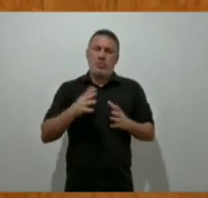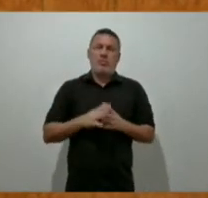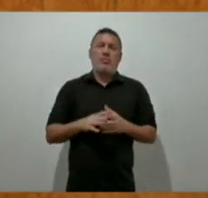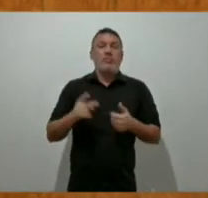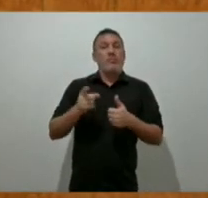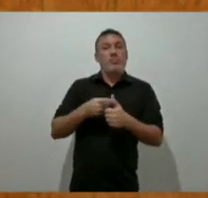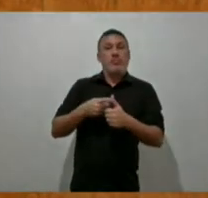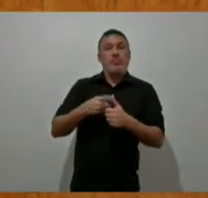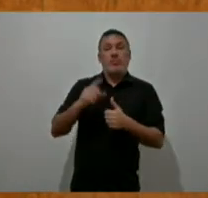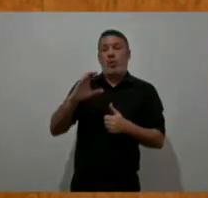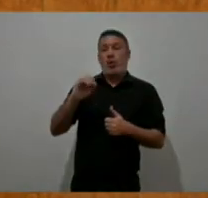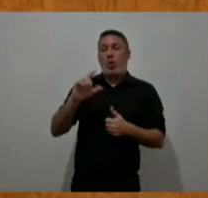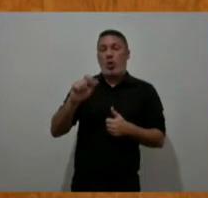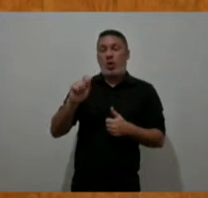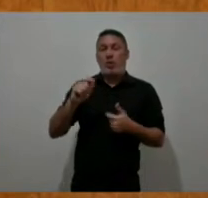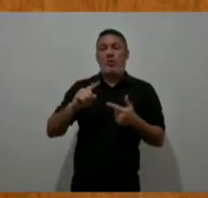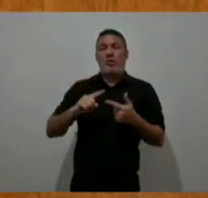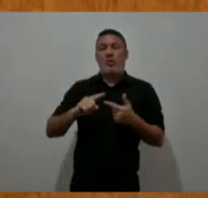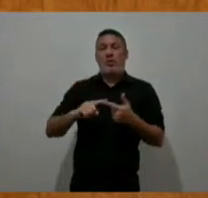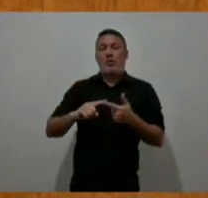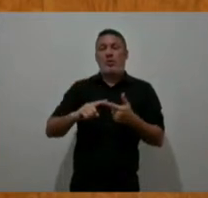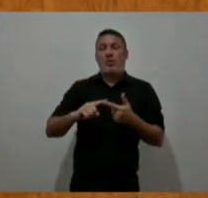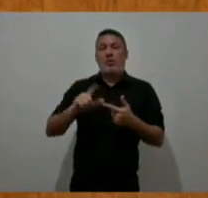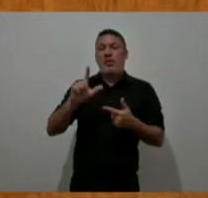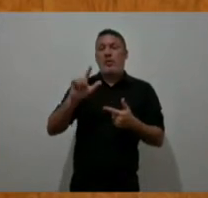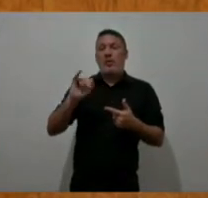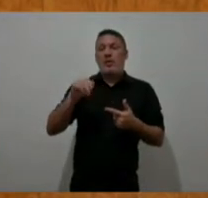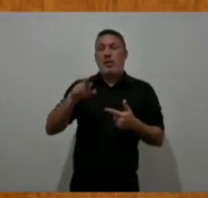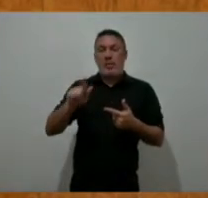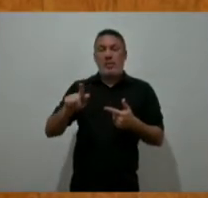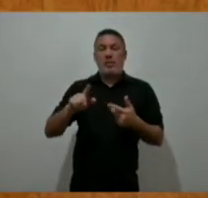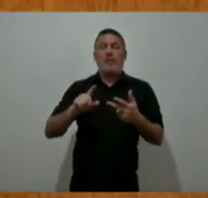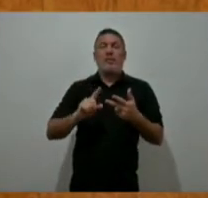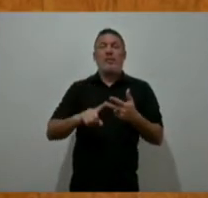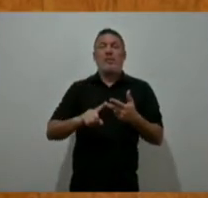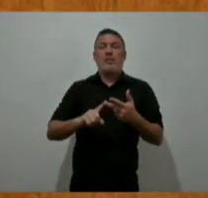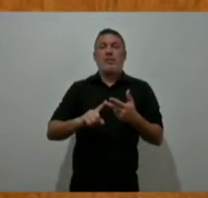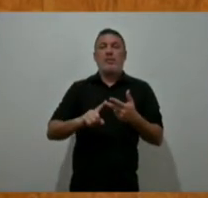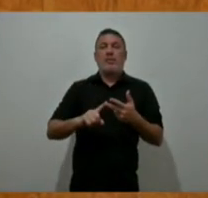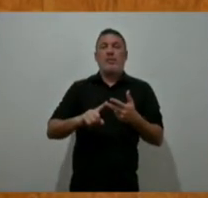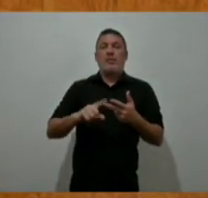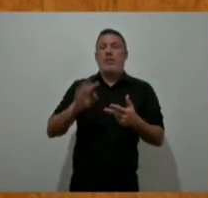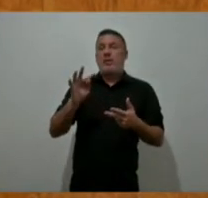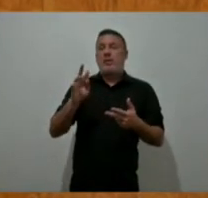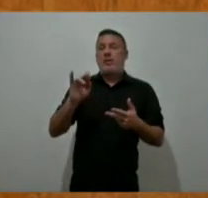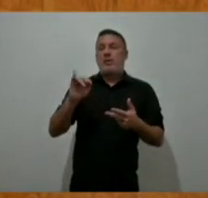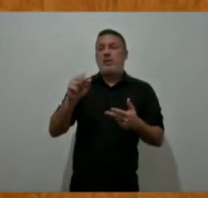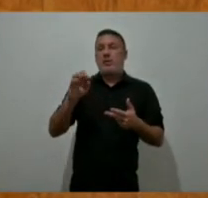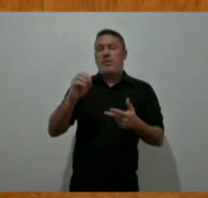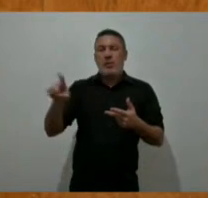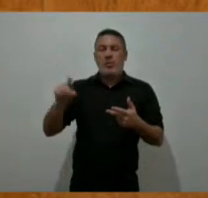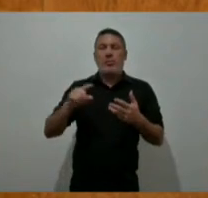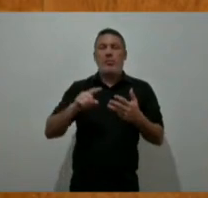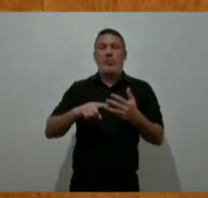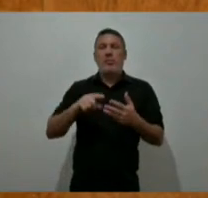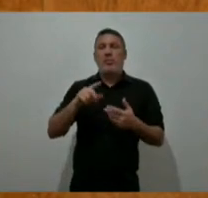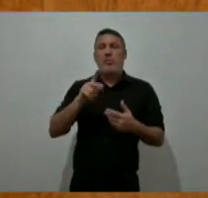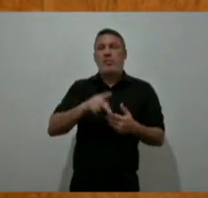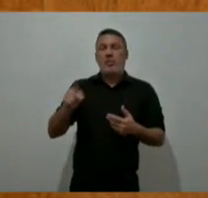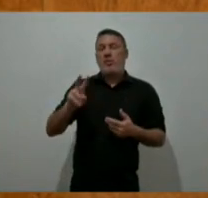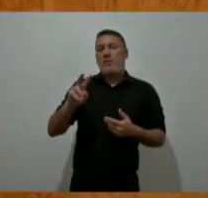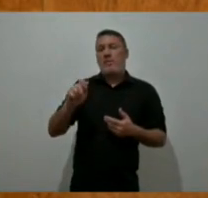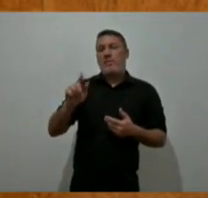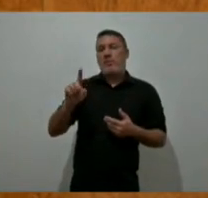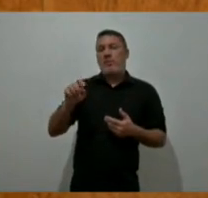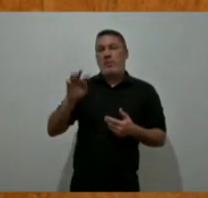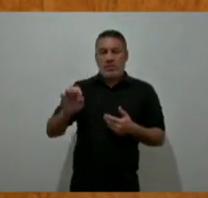Caria Lindenberg, Erlen Lorenzen, Jones Cristão e a professora Valdete Nunes Teodoro. O IBEF